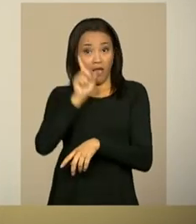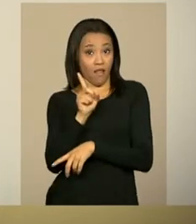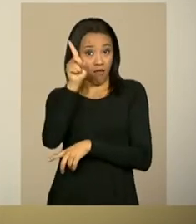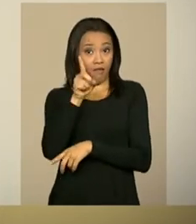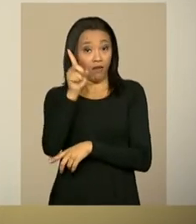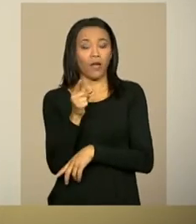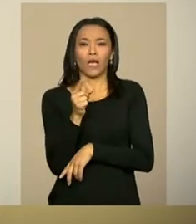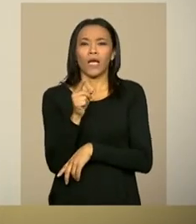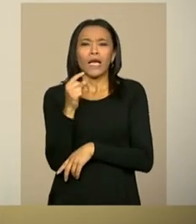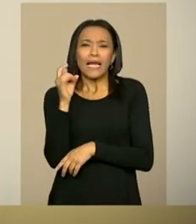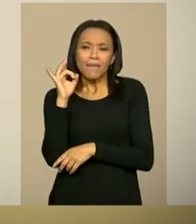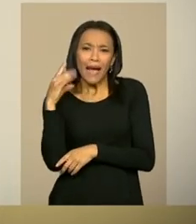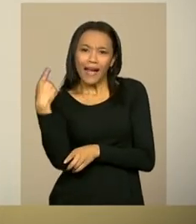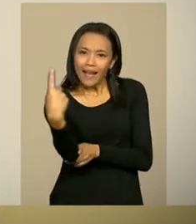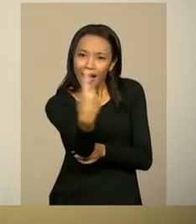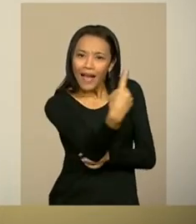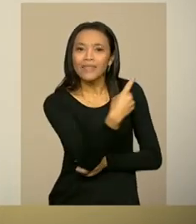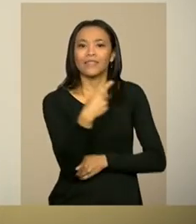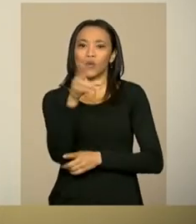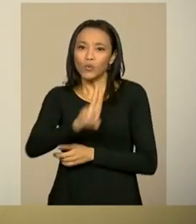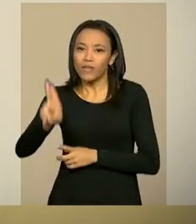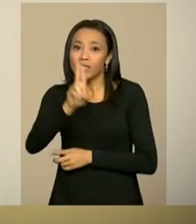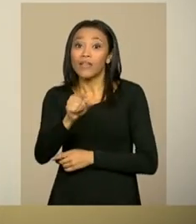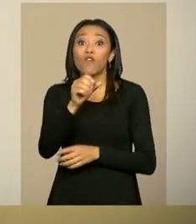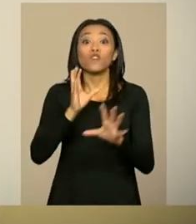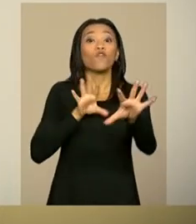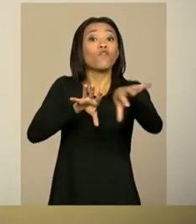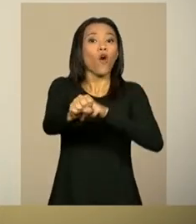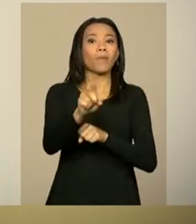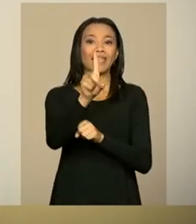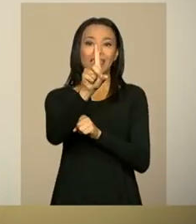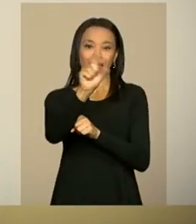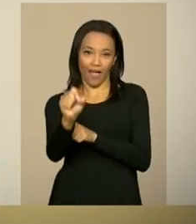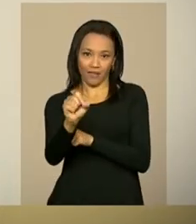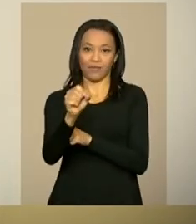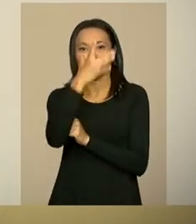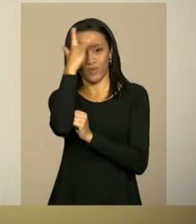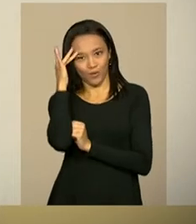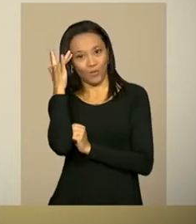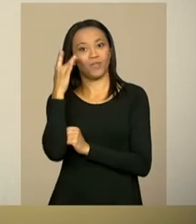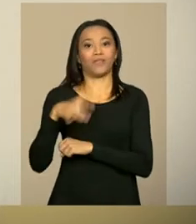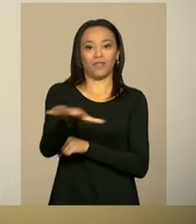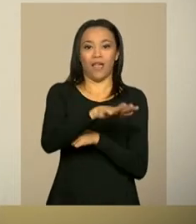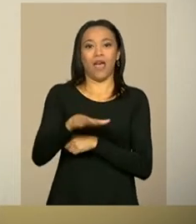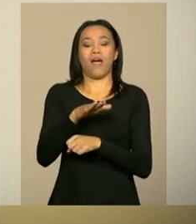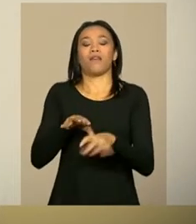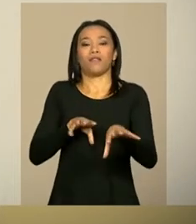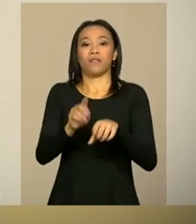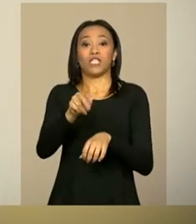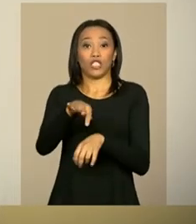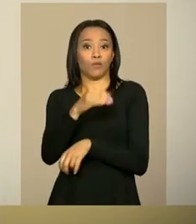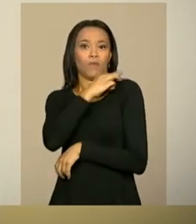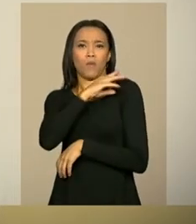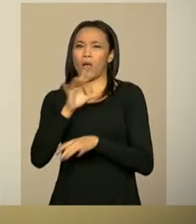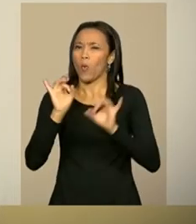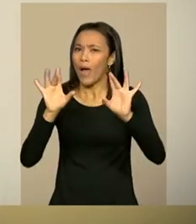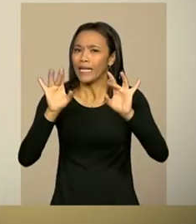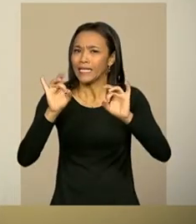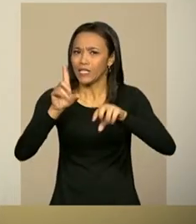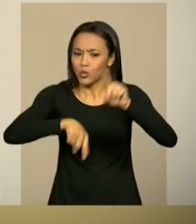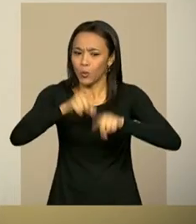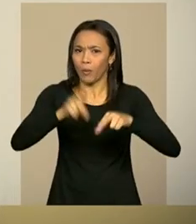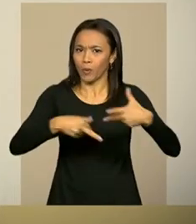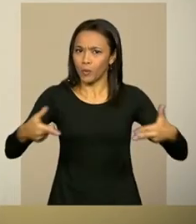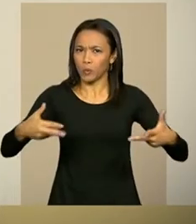para cada um universitário formam-se técnicos de nível médio daí a qualidade dos produtos alemães quando se trata